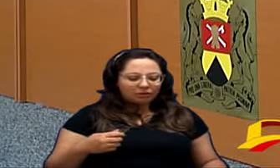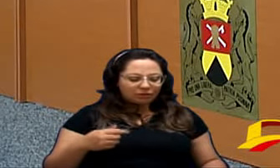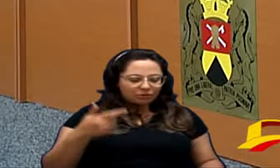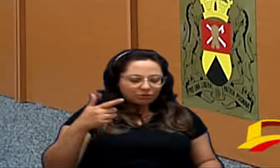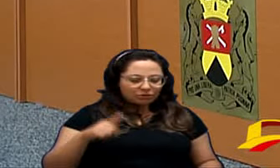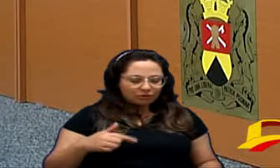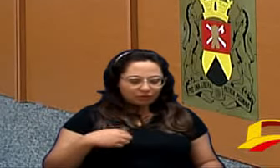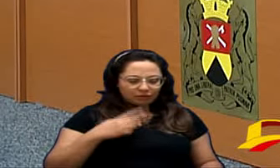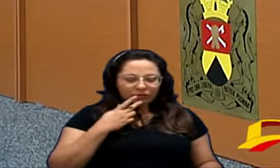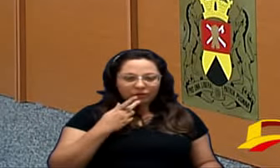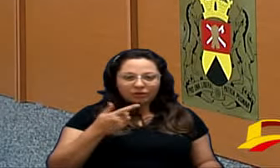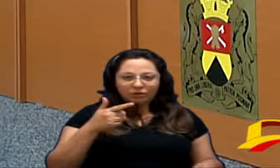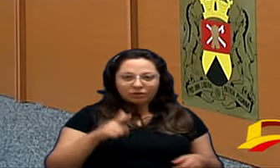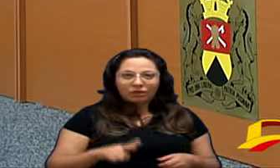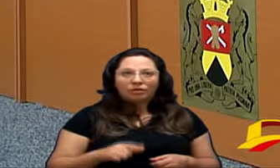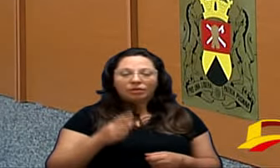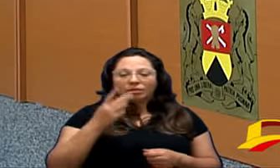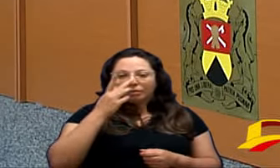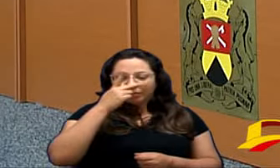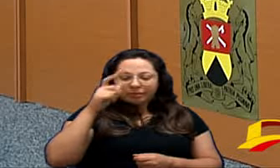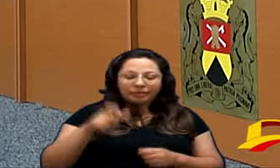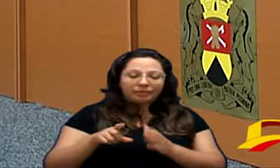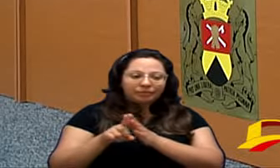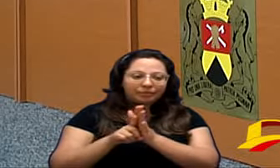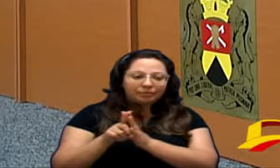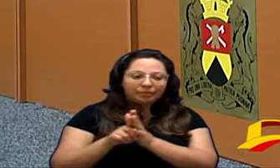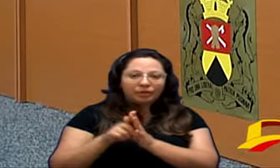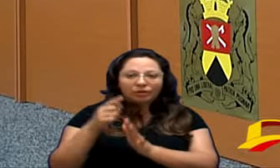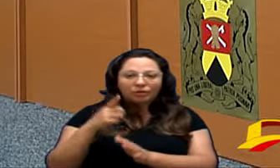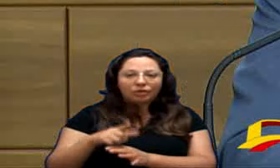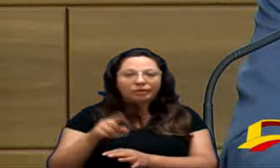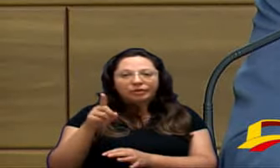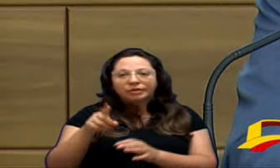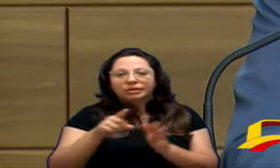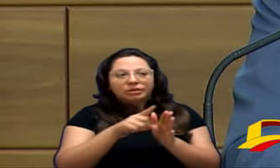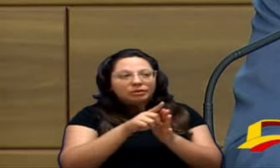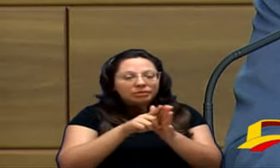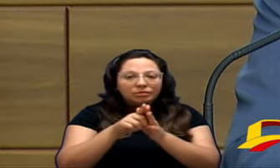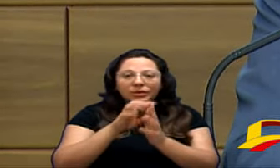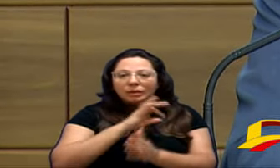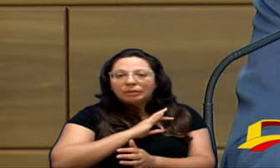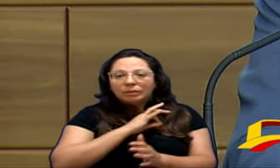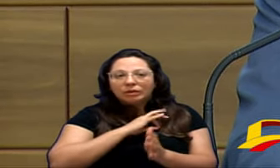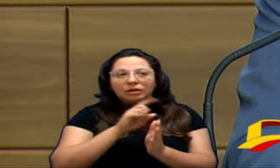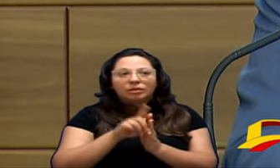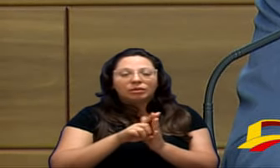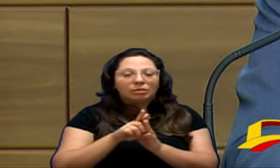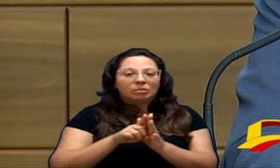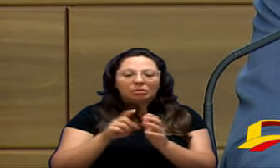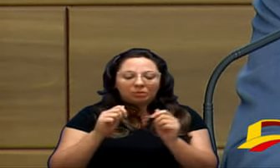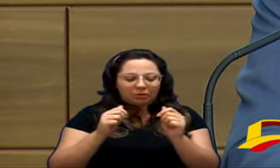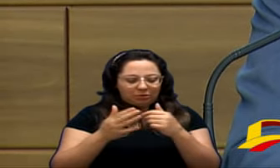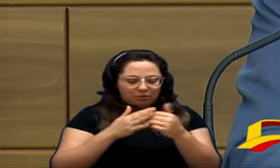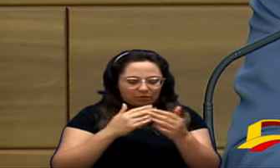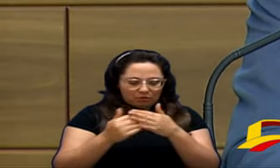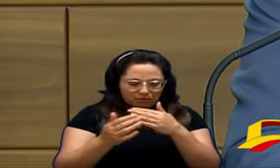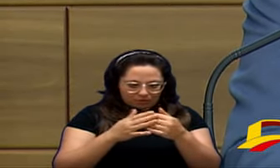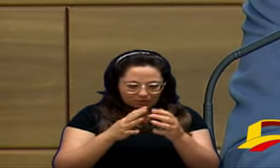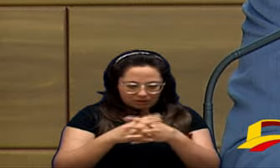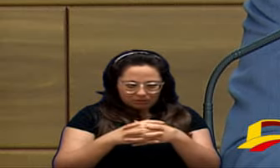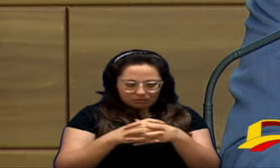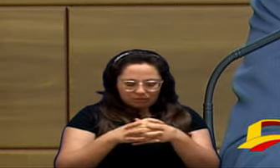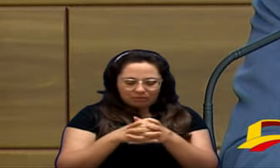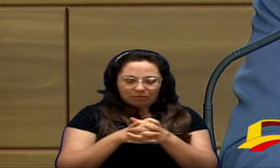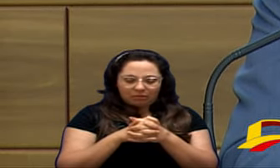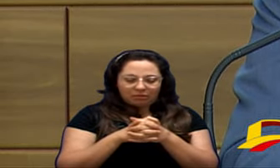vou repetir a pessoa ser investigada não tem problema nenhum eu posso ser investigado a senhora qualquer outro Vereador aqui qualquer pessoa pode ser investigada isso daí tudo vai ser